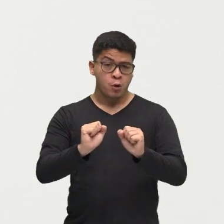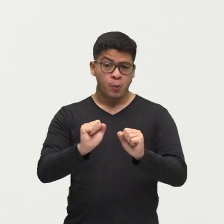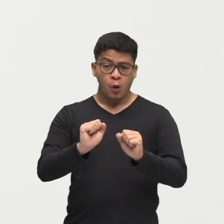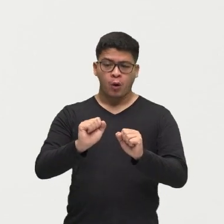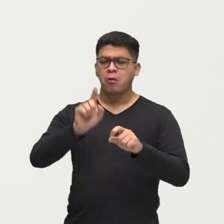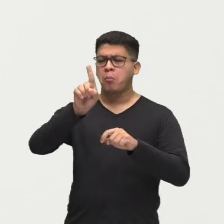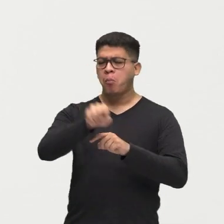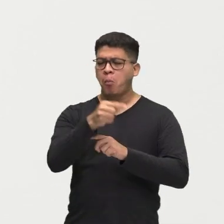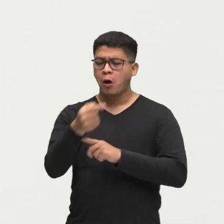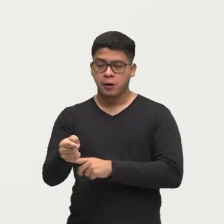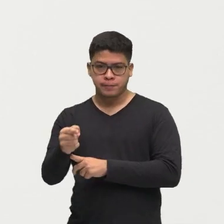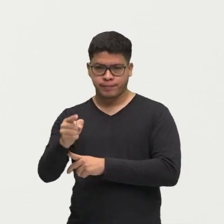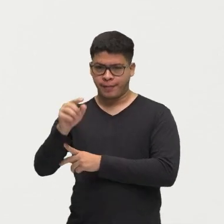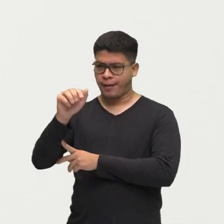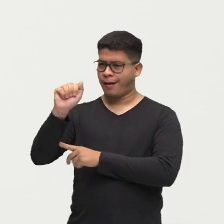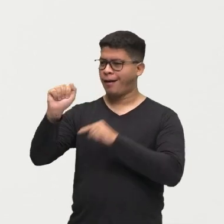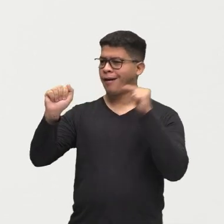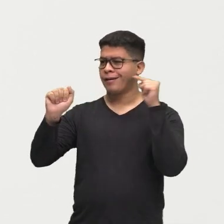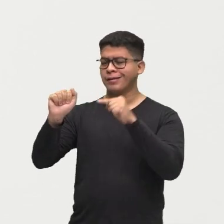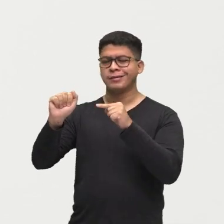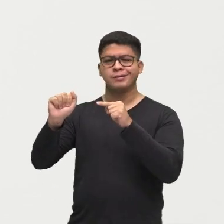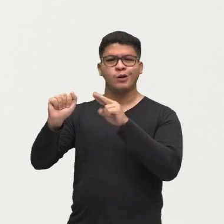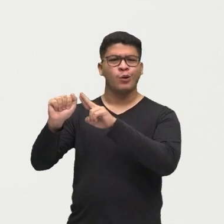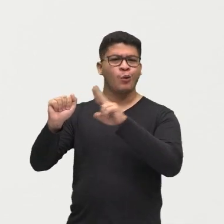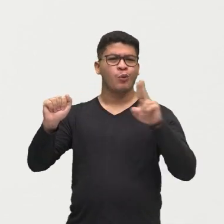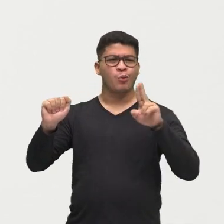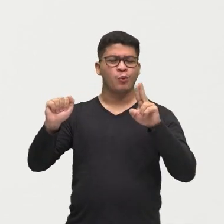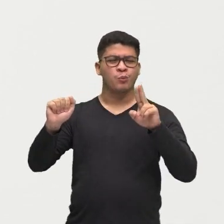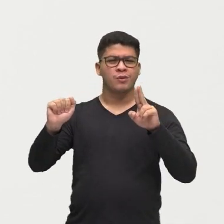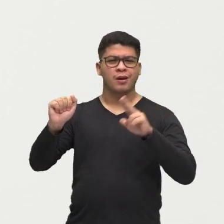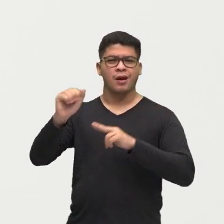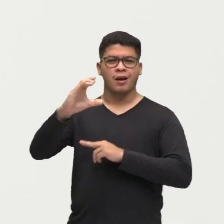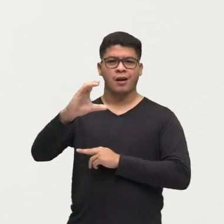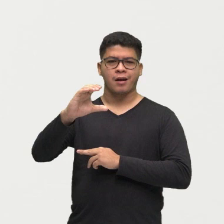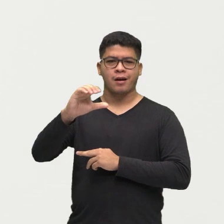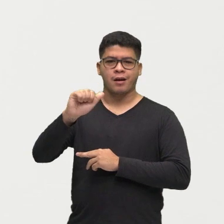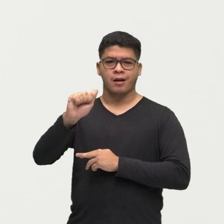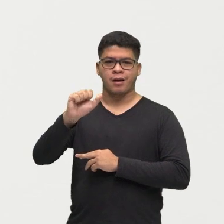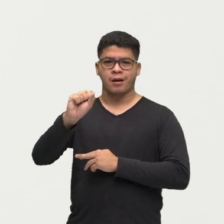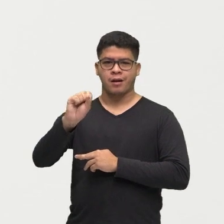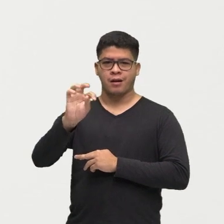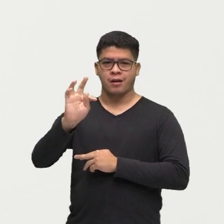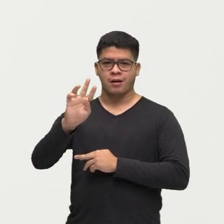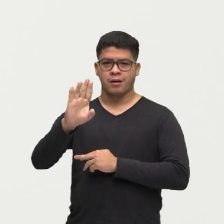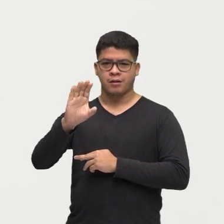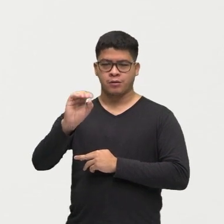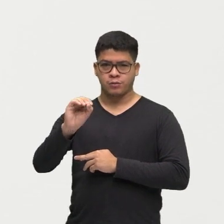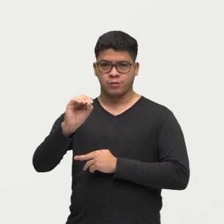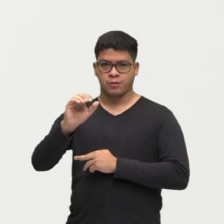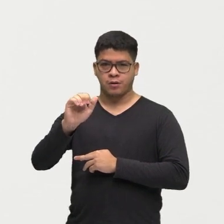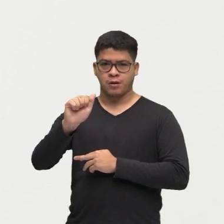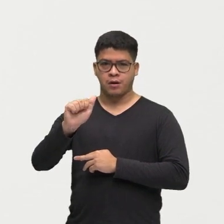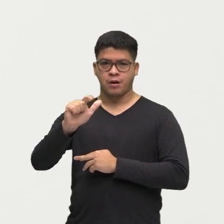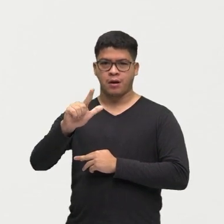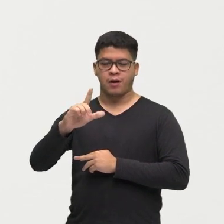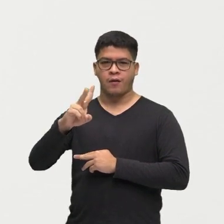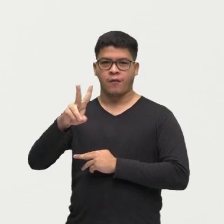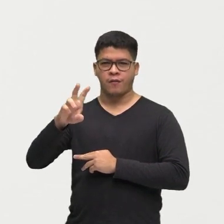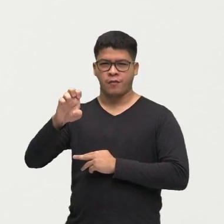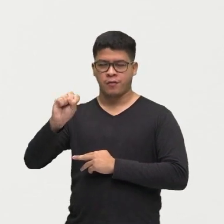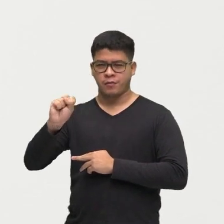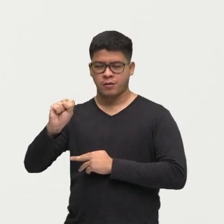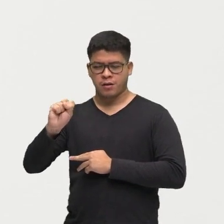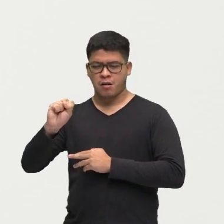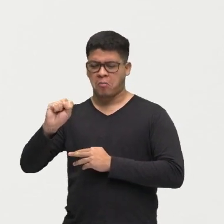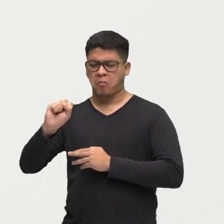observa na letra A gente encontra logo Castro Alves. Pessoal, estamos falando do romantismo em Portugal. Castro